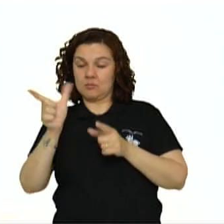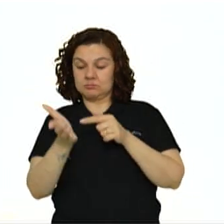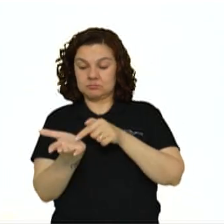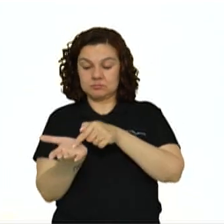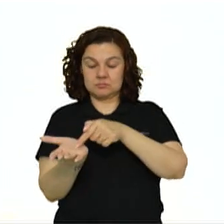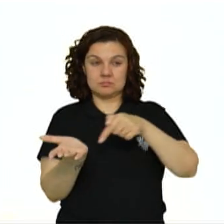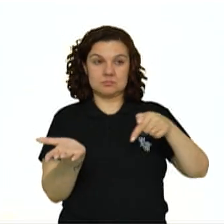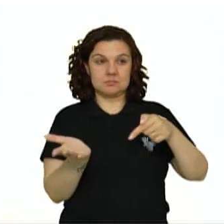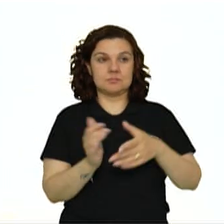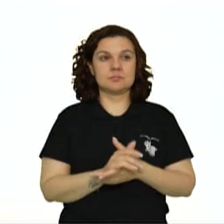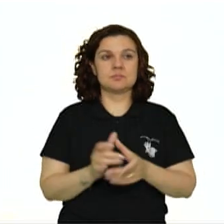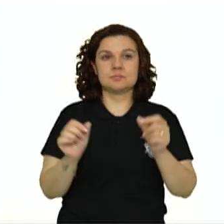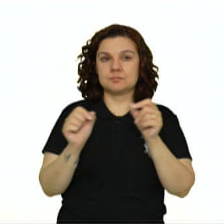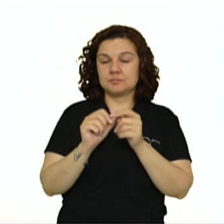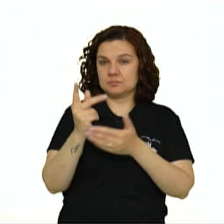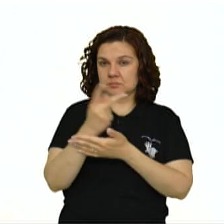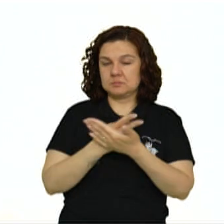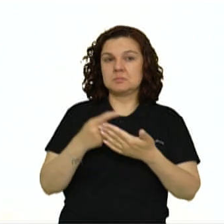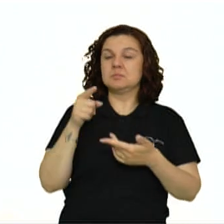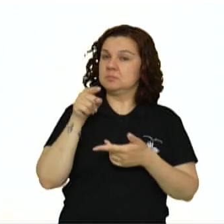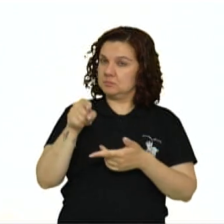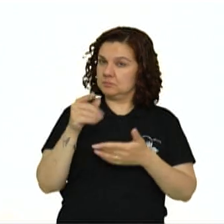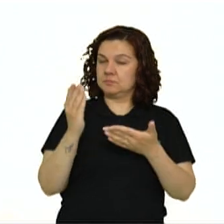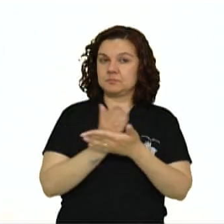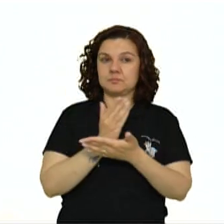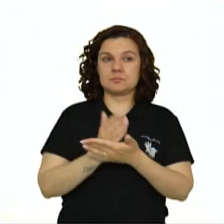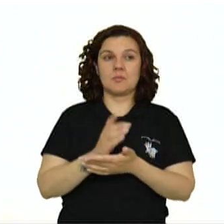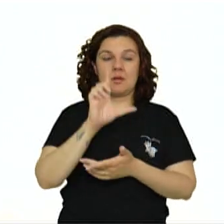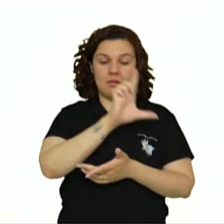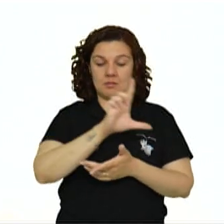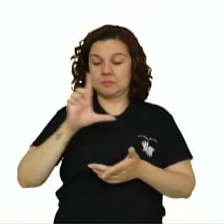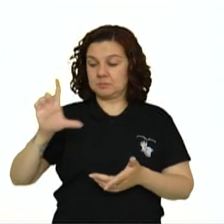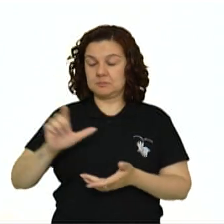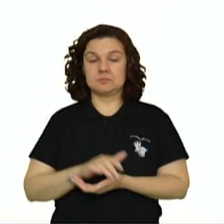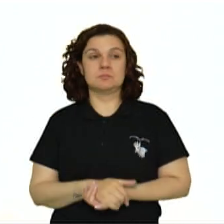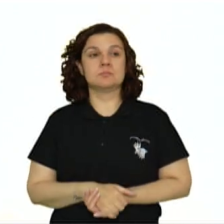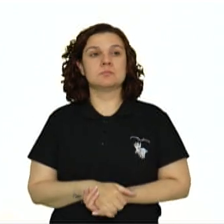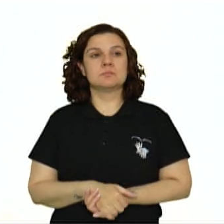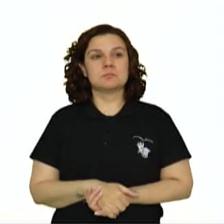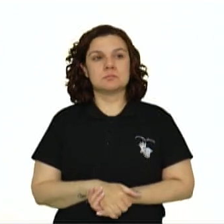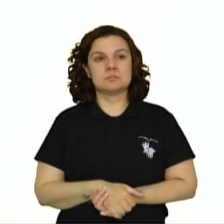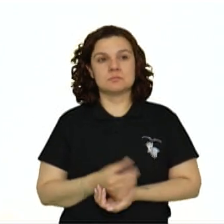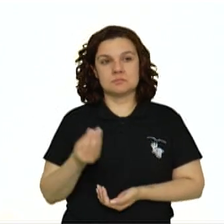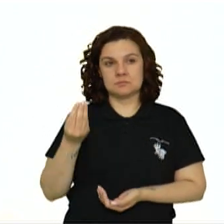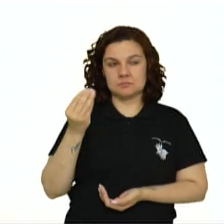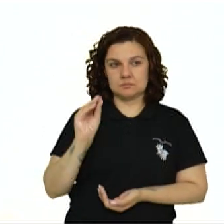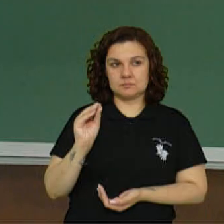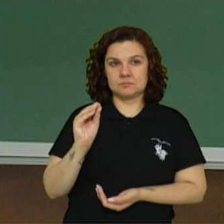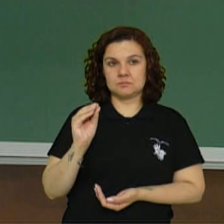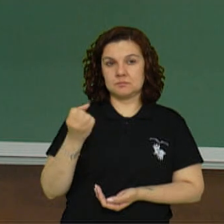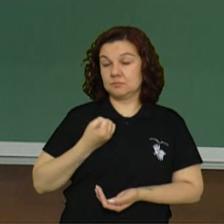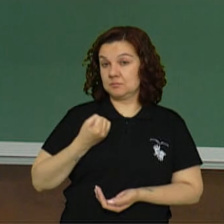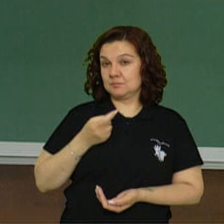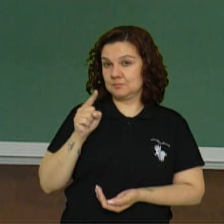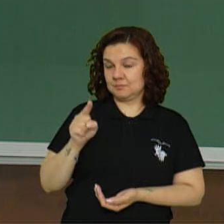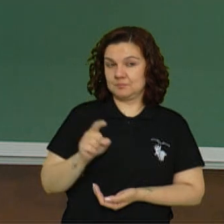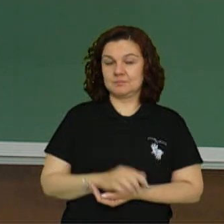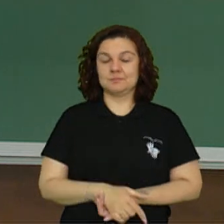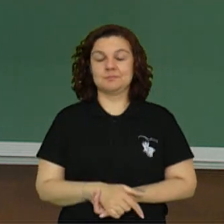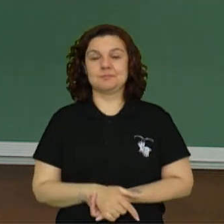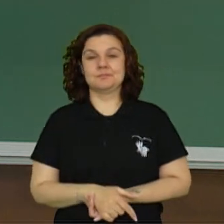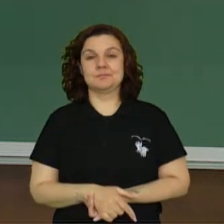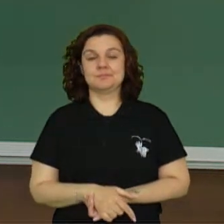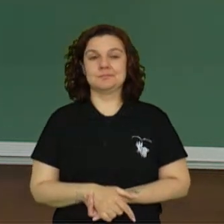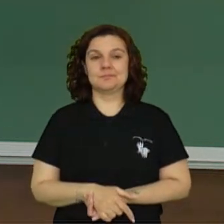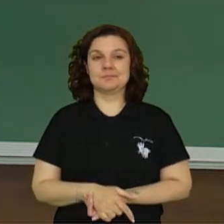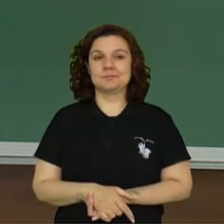bandeja. Então, faça um desenho aí no seu caderno. Faça um quadradinho de L por L, certo? Nesse quadradinho, a gente vai colocar essas